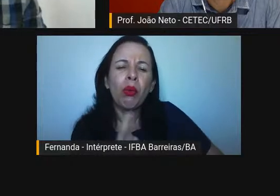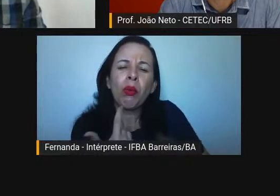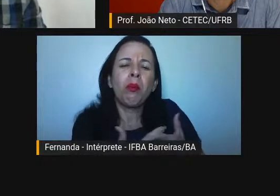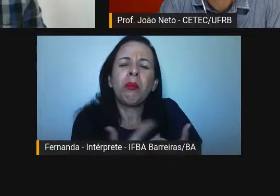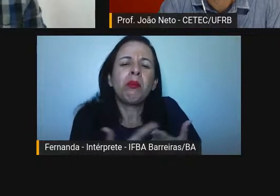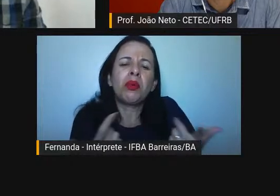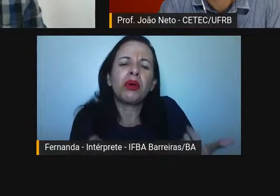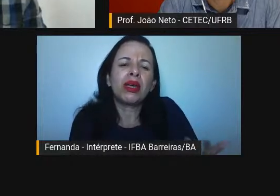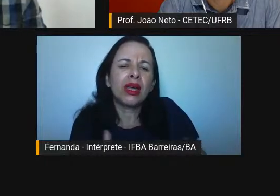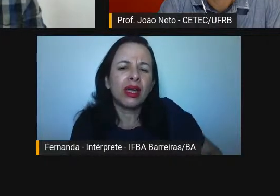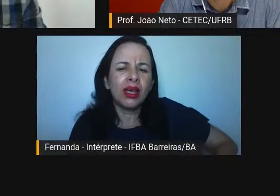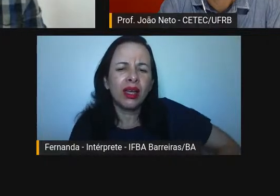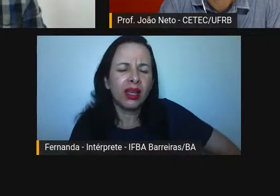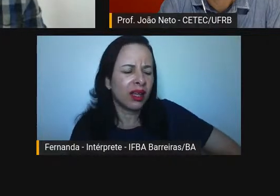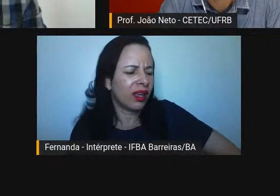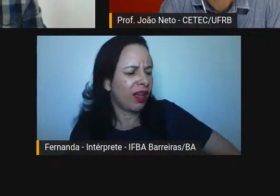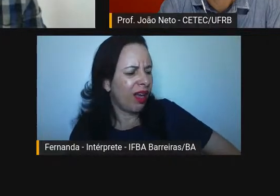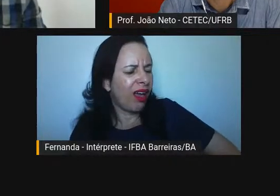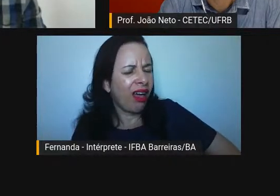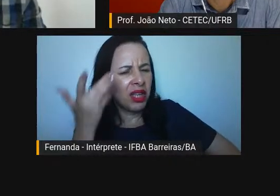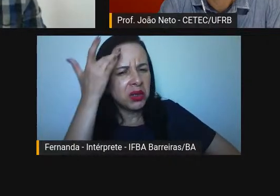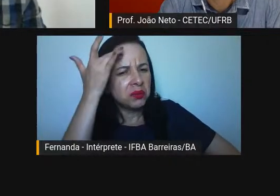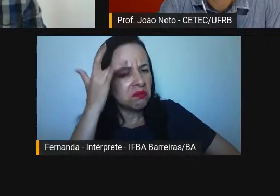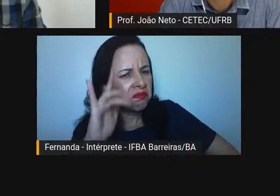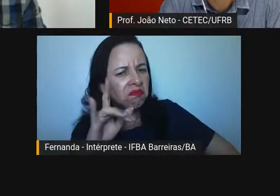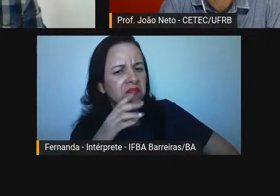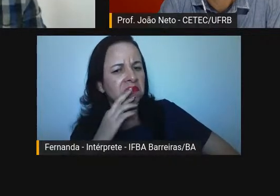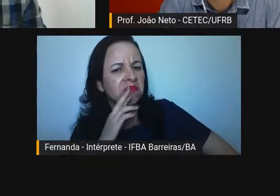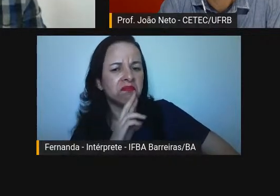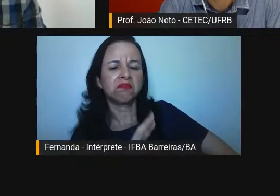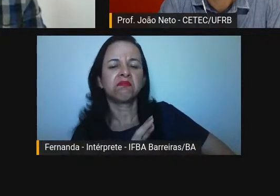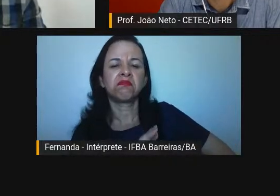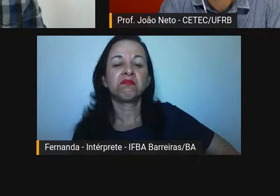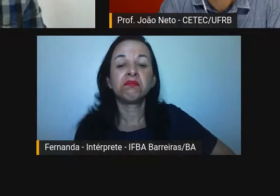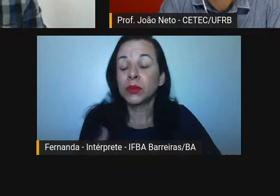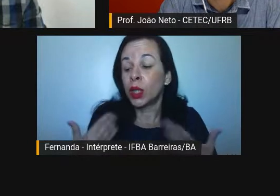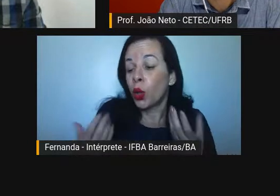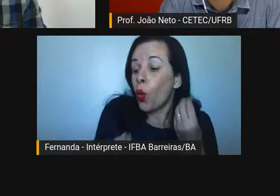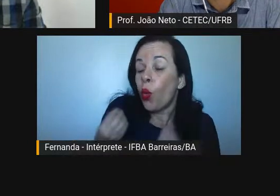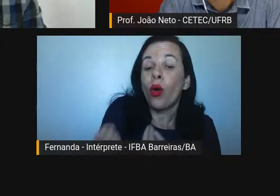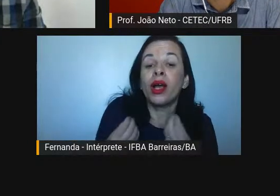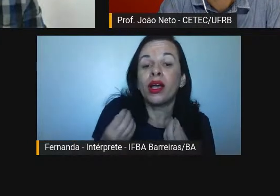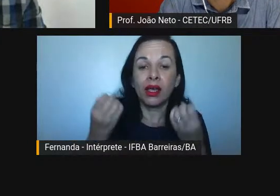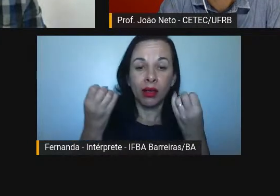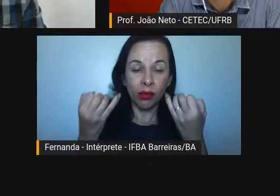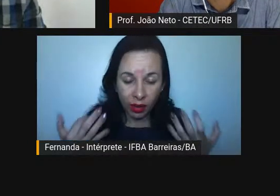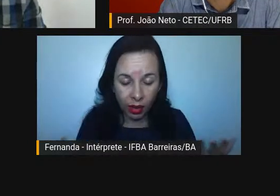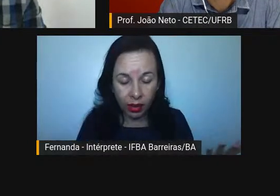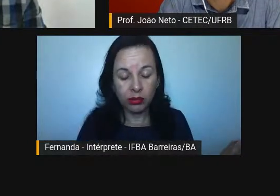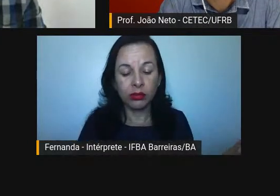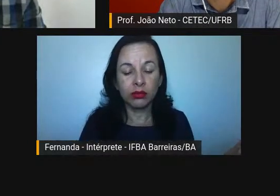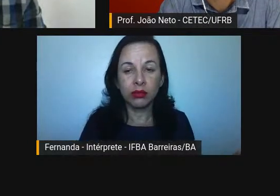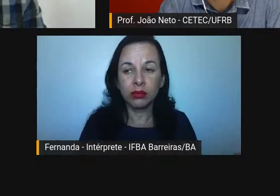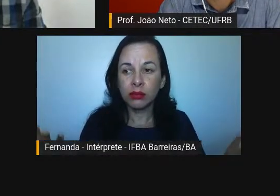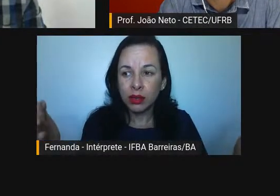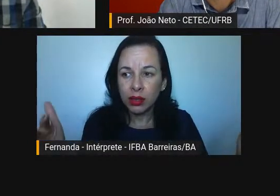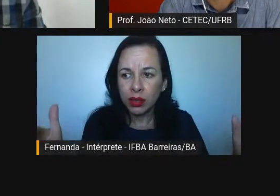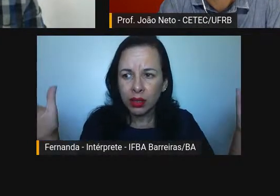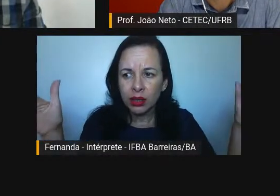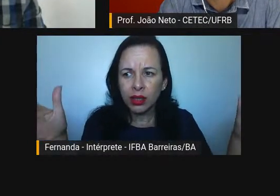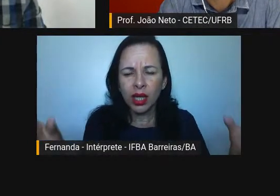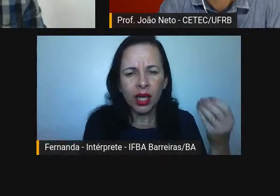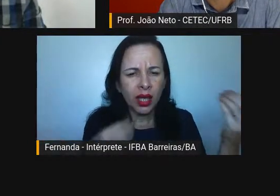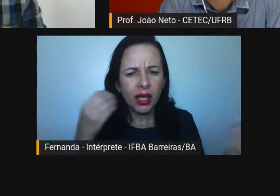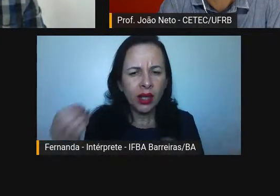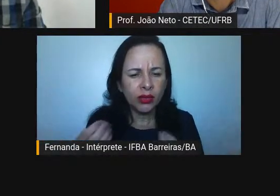e naquela hora eu não soube responder o quê que eu quero dizer com isso diante de uma realidade de algo que ele não tinha